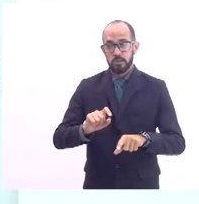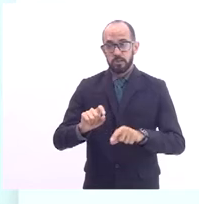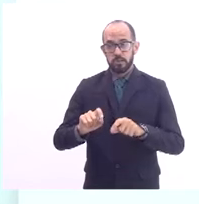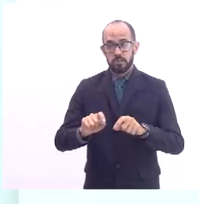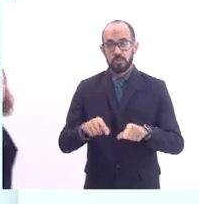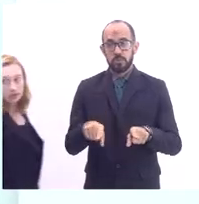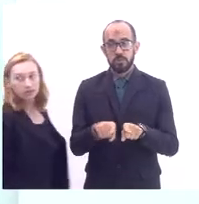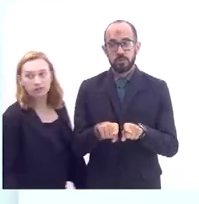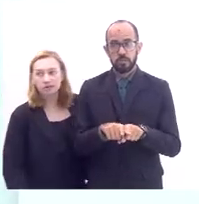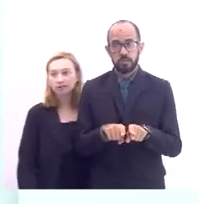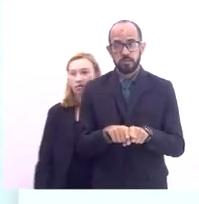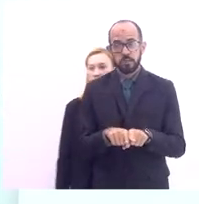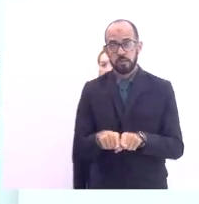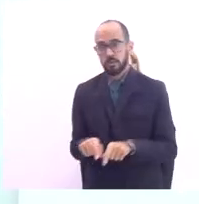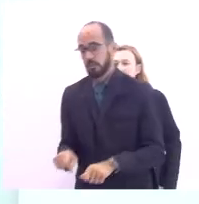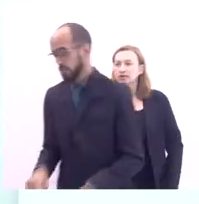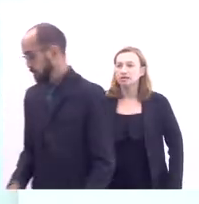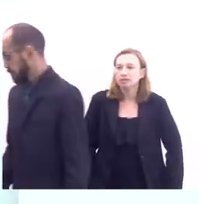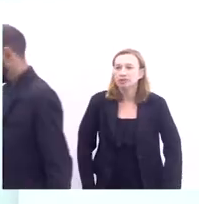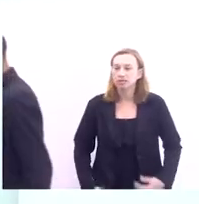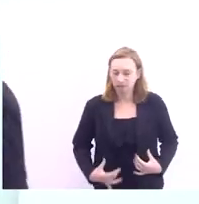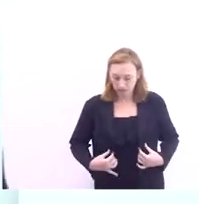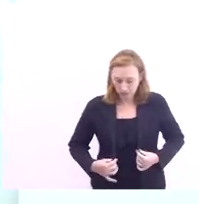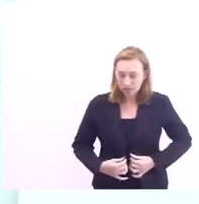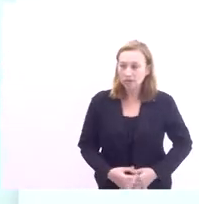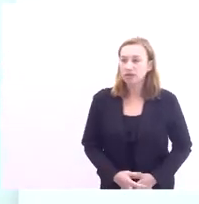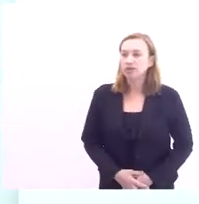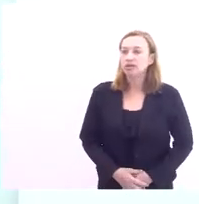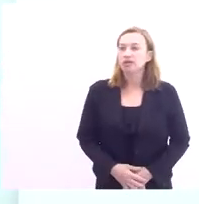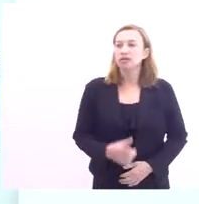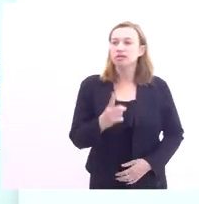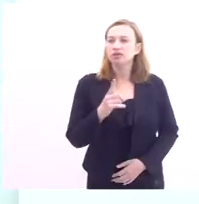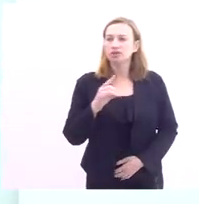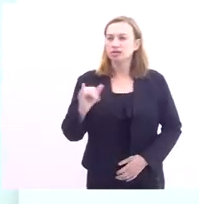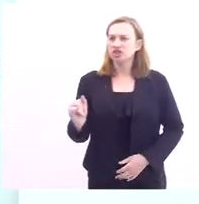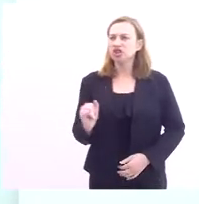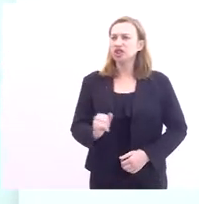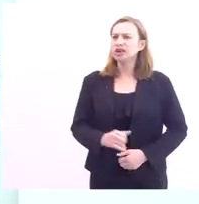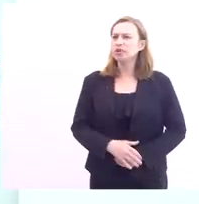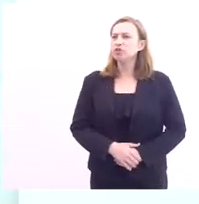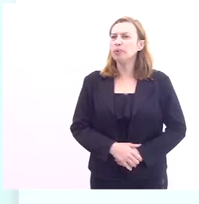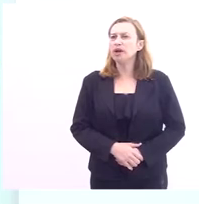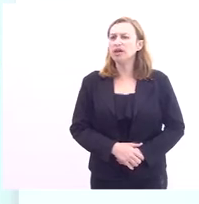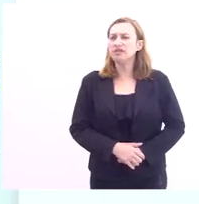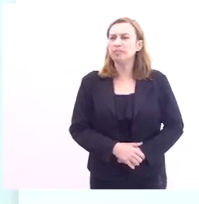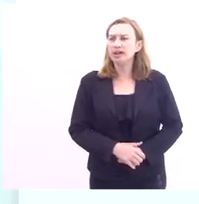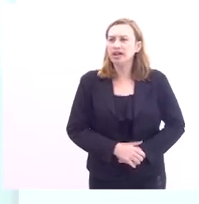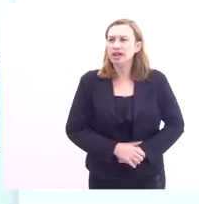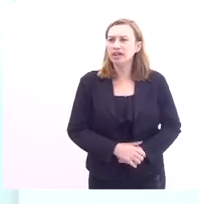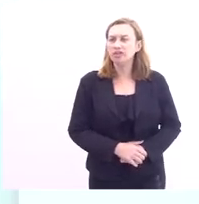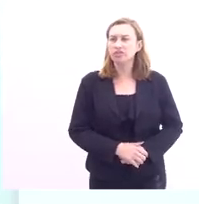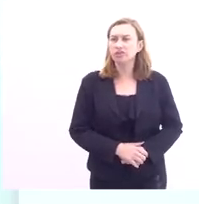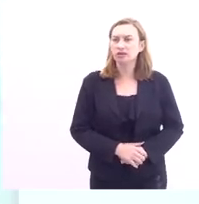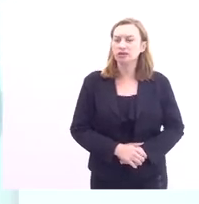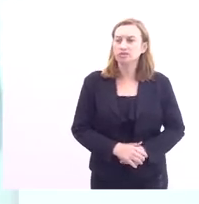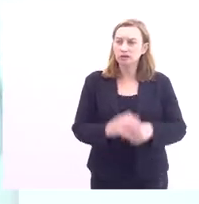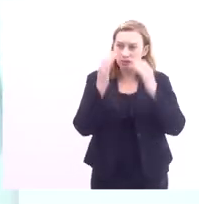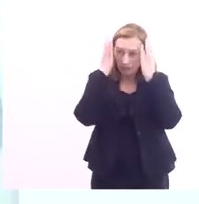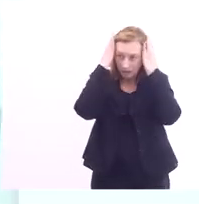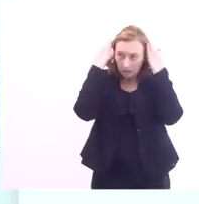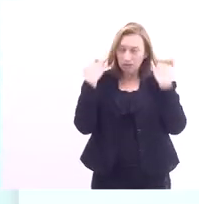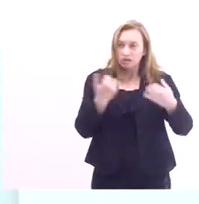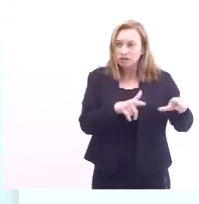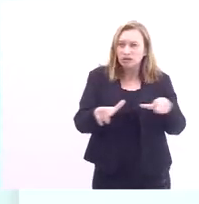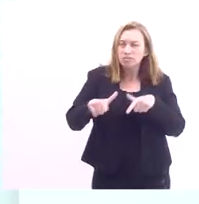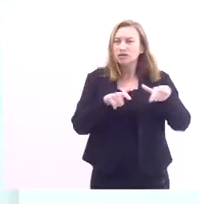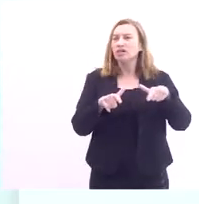algumas melhorias do ponto de vista cultural. Outro dia eu estava passando em alguns lugares na região dos Lagos, que a gente vê lugares tombados,